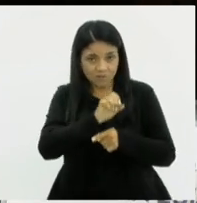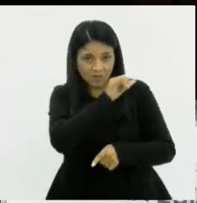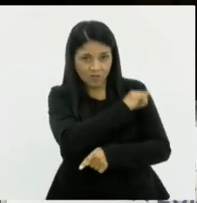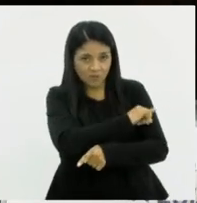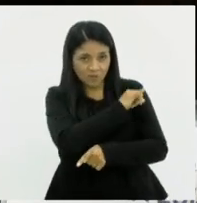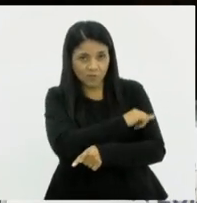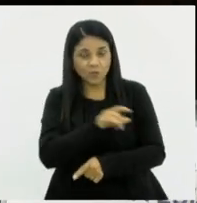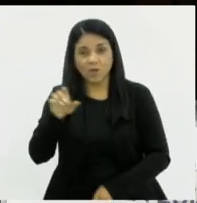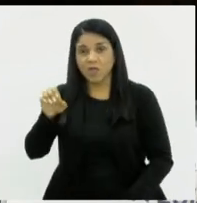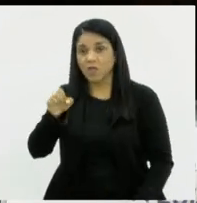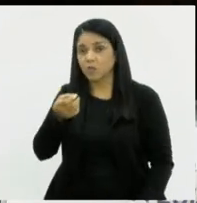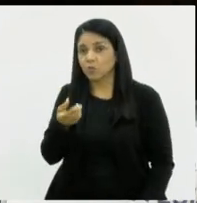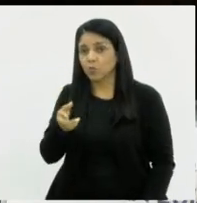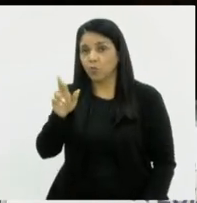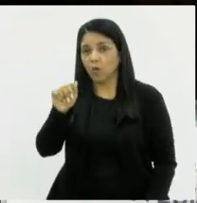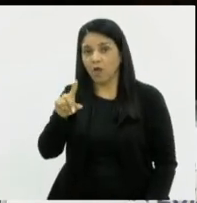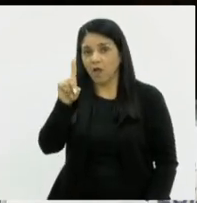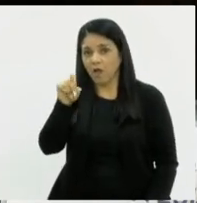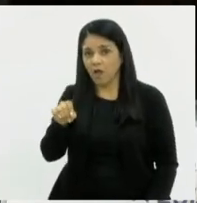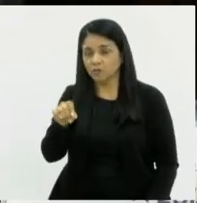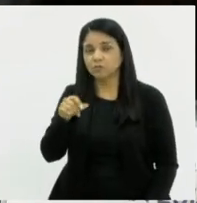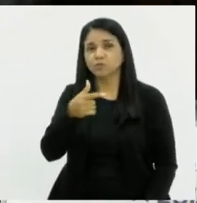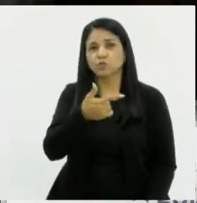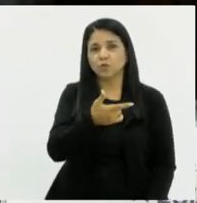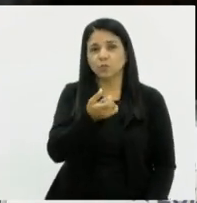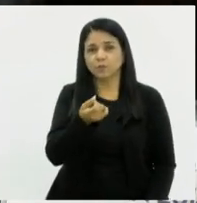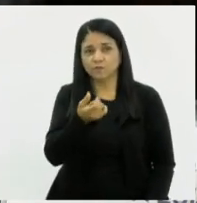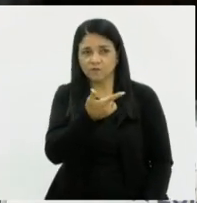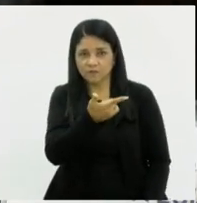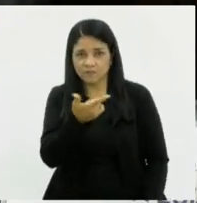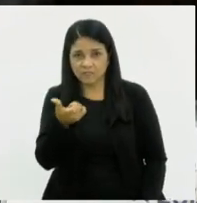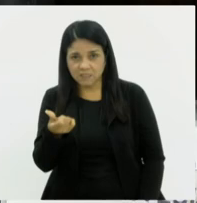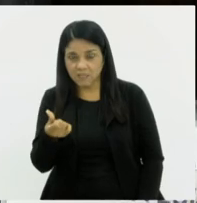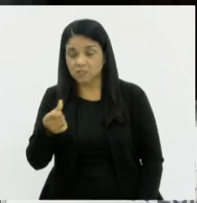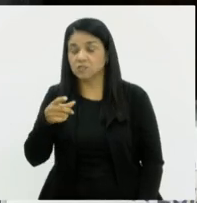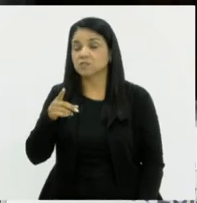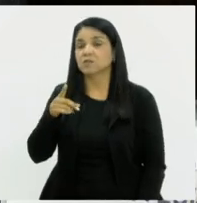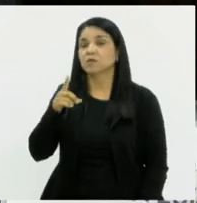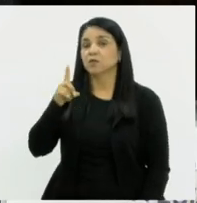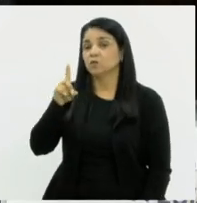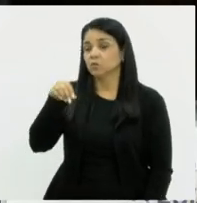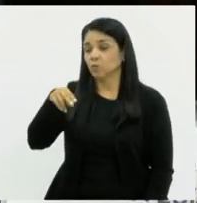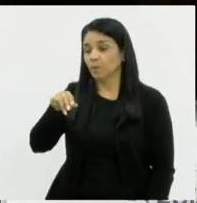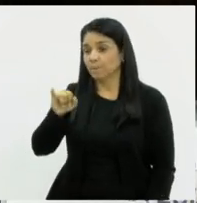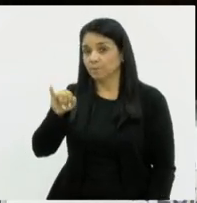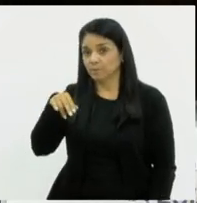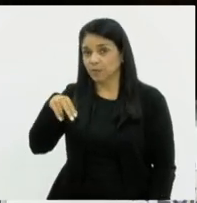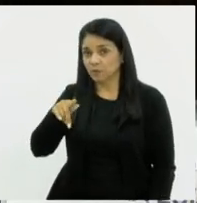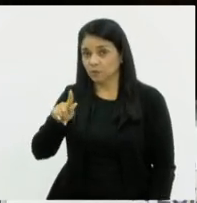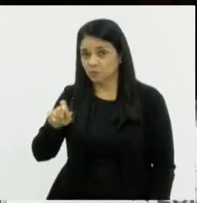pelo Eduardo Cunha. E em 2026, Domingo, você, nós temos esse compromisso.